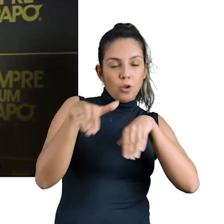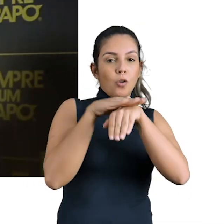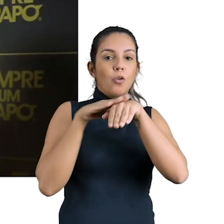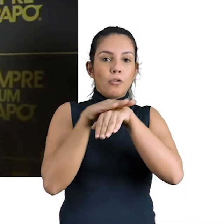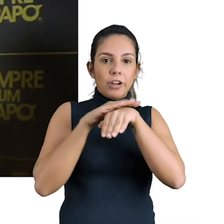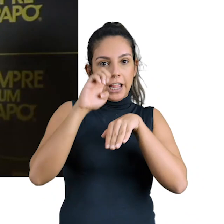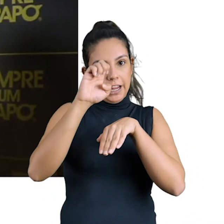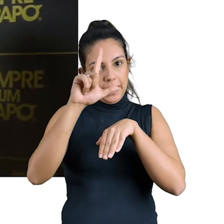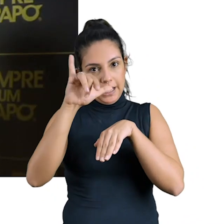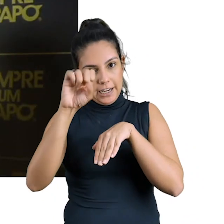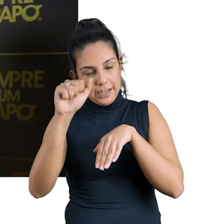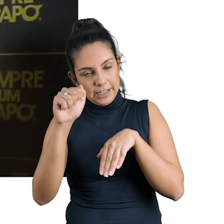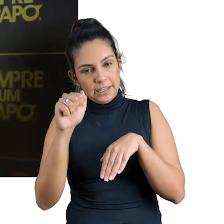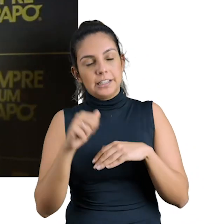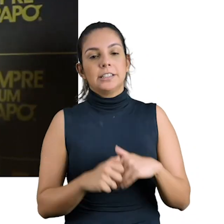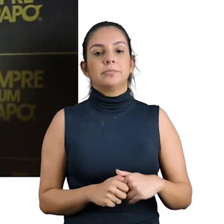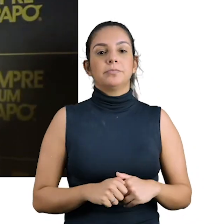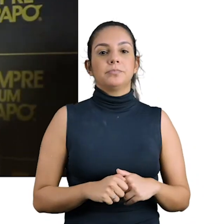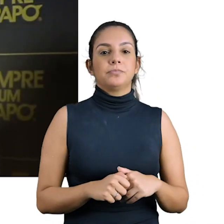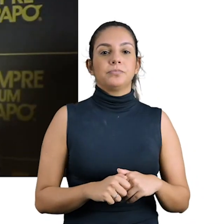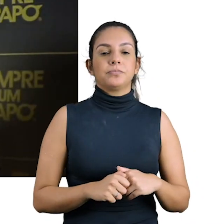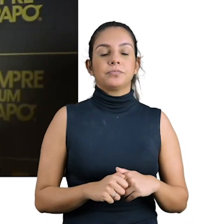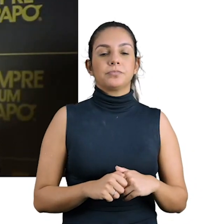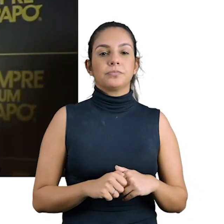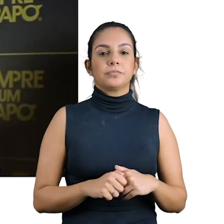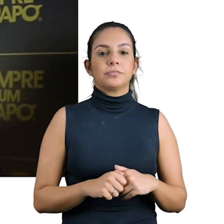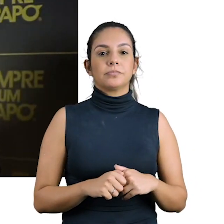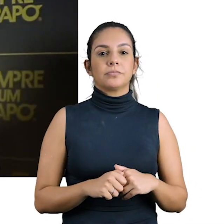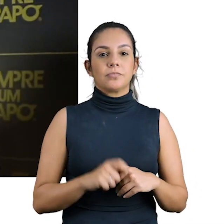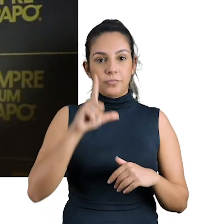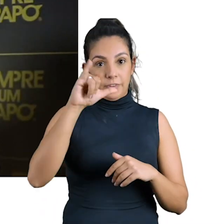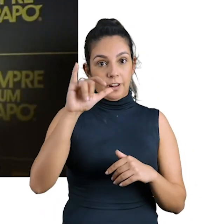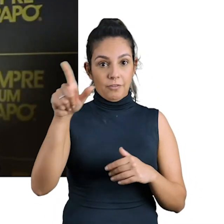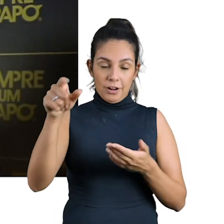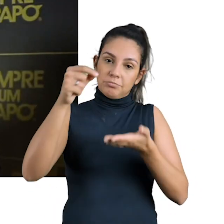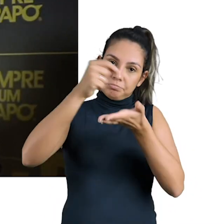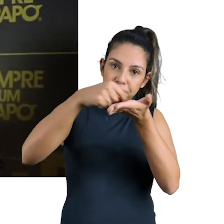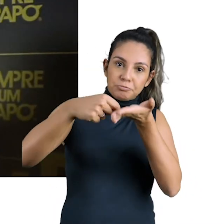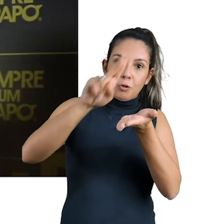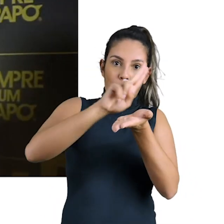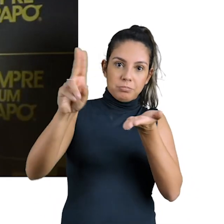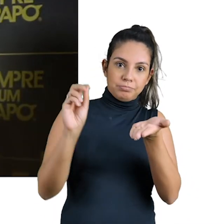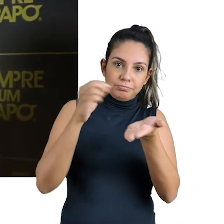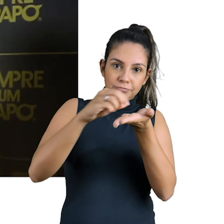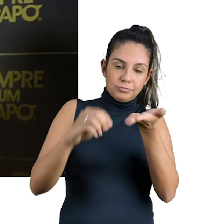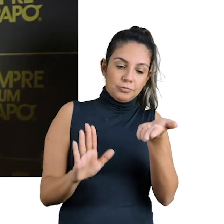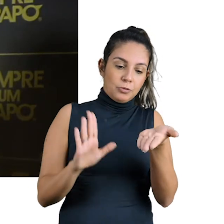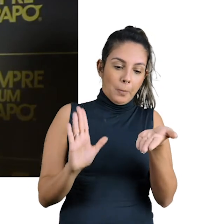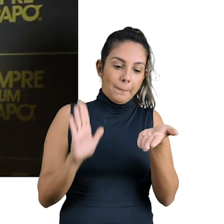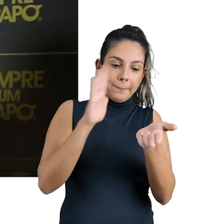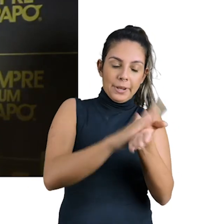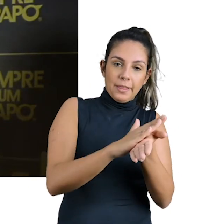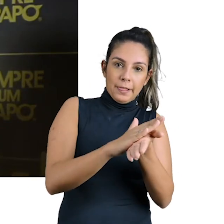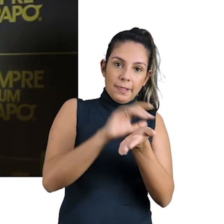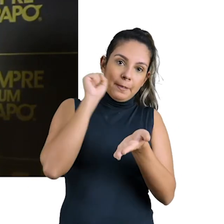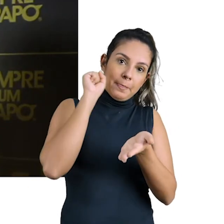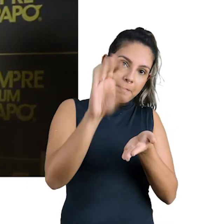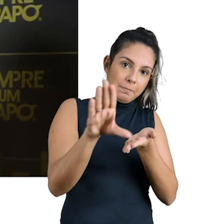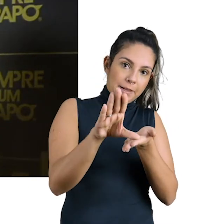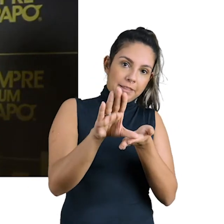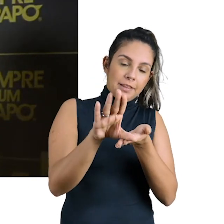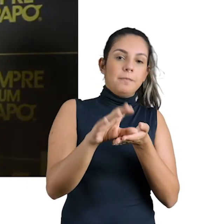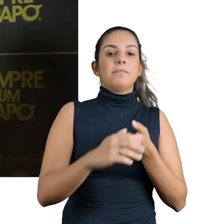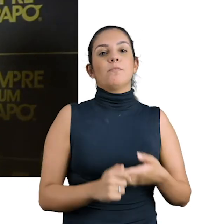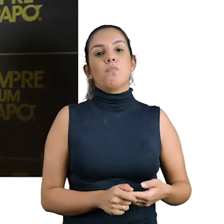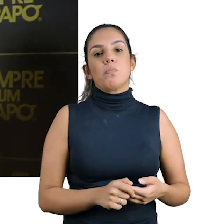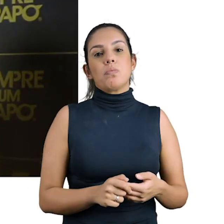ela, conversem com a Elisa. A Lília autografa o livro, printa o autógrafo, manda para ela,